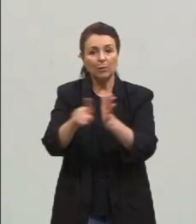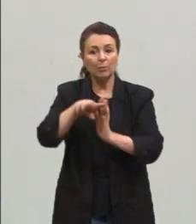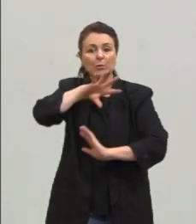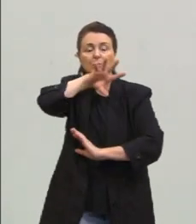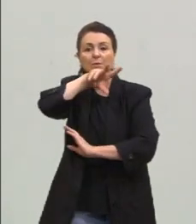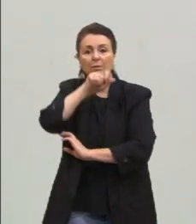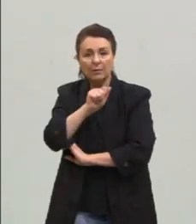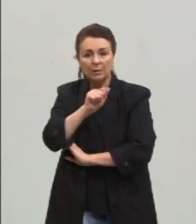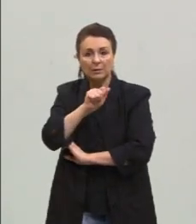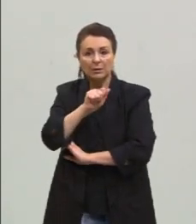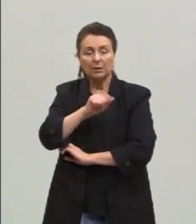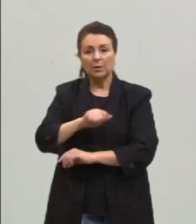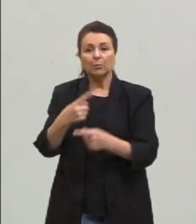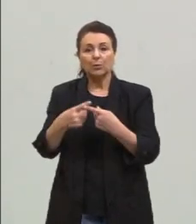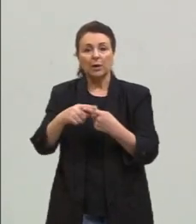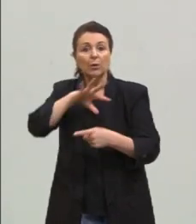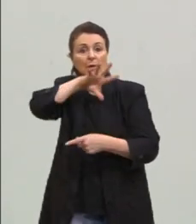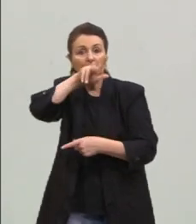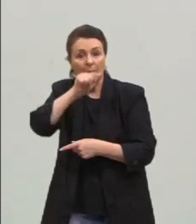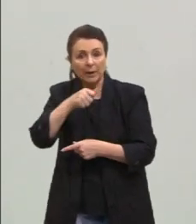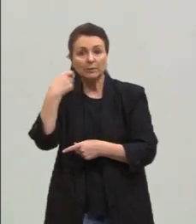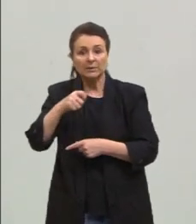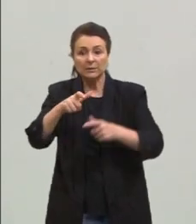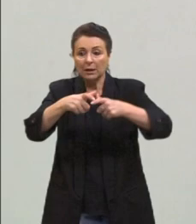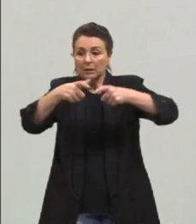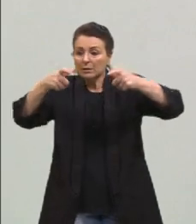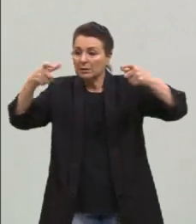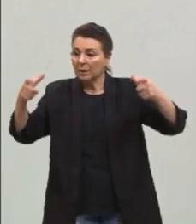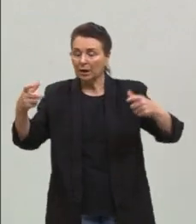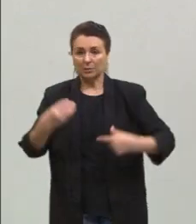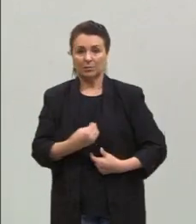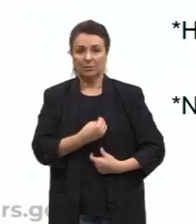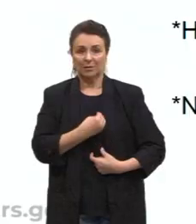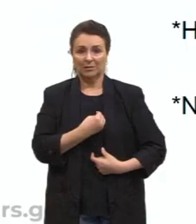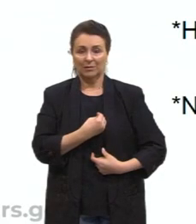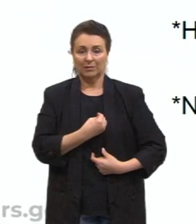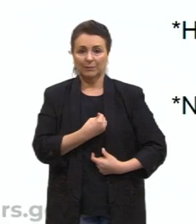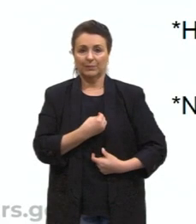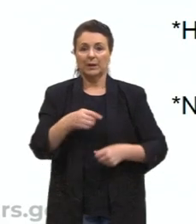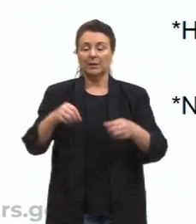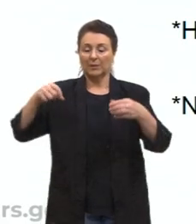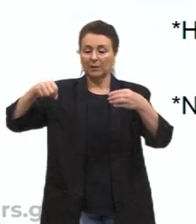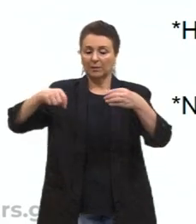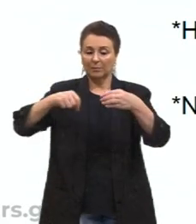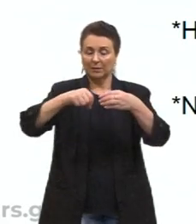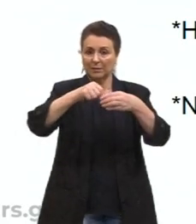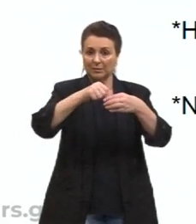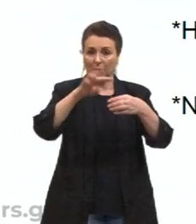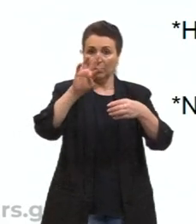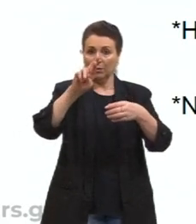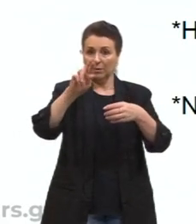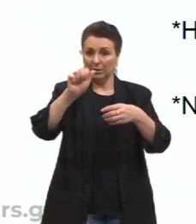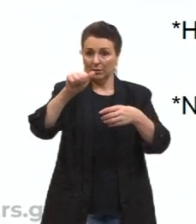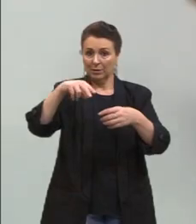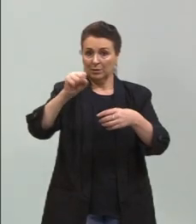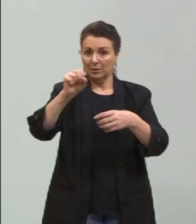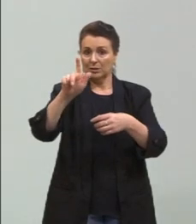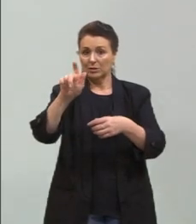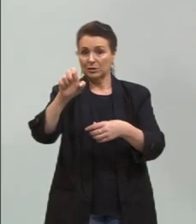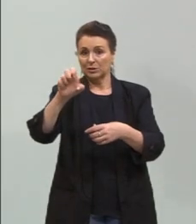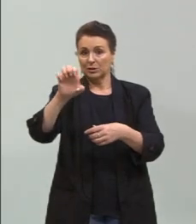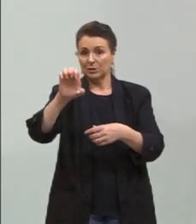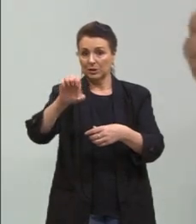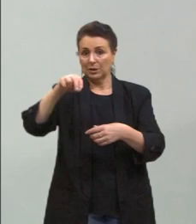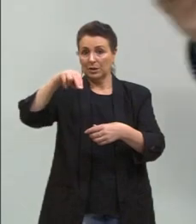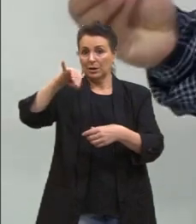muito grande para poder garantir a sua sobrevivência e dentro dessa questão da plantação transgênica por exemplo a gente pode pensar que que